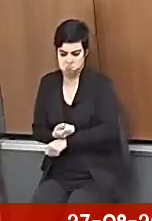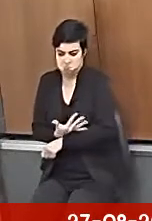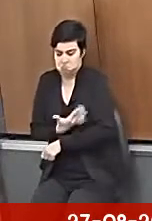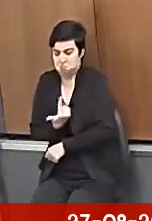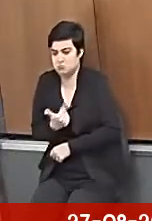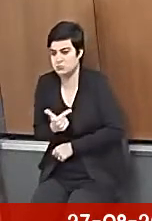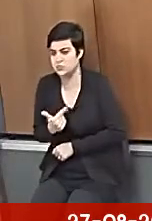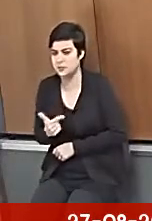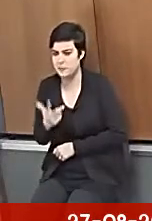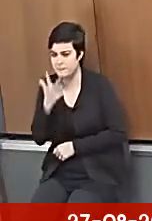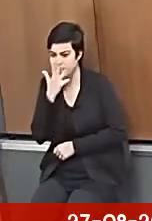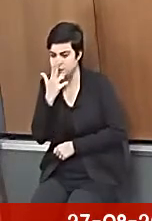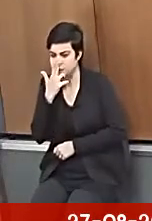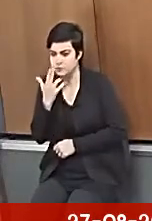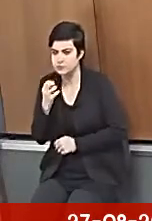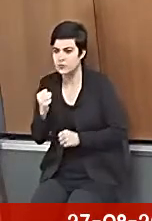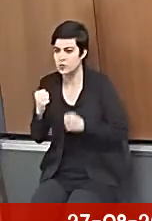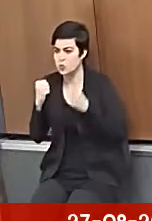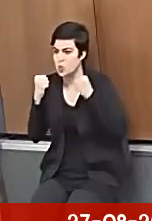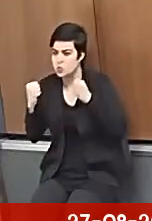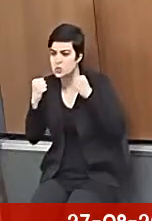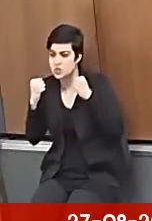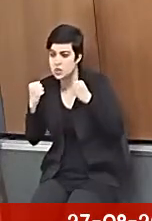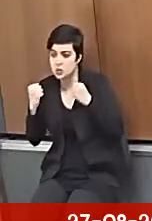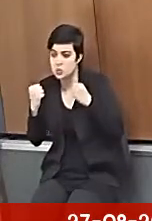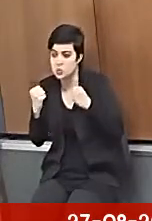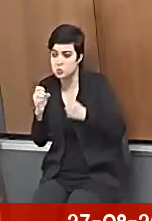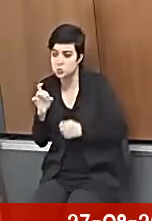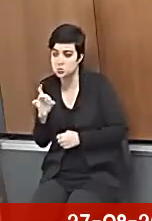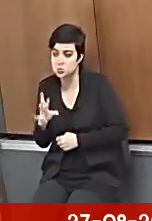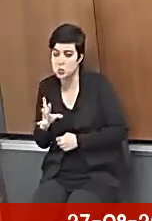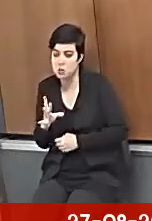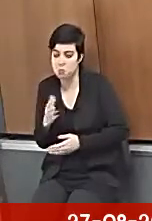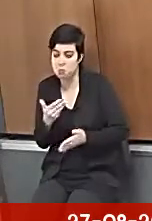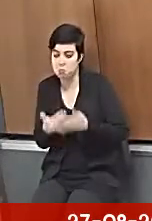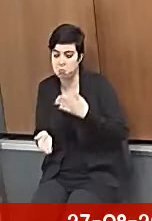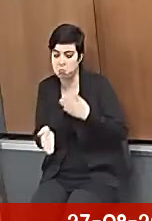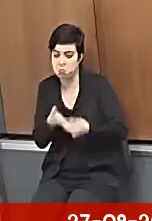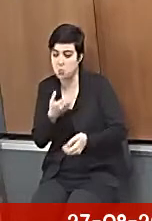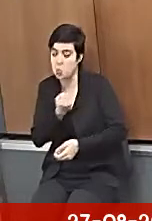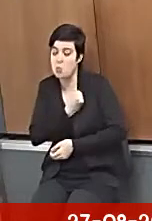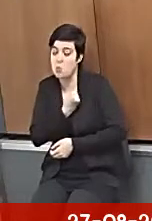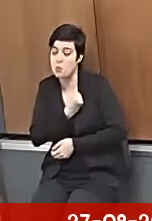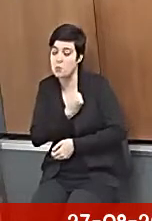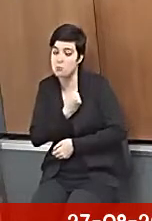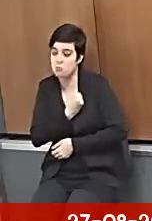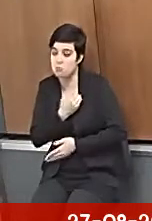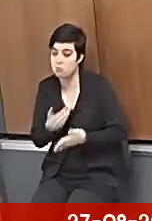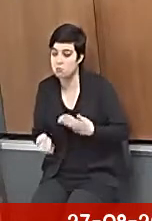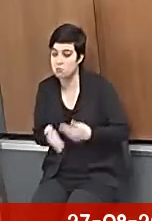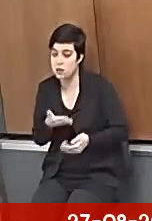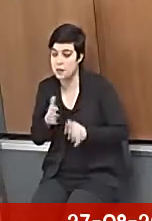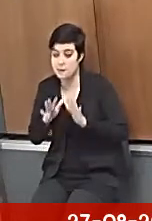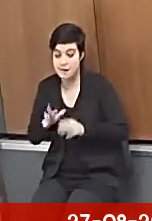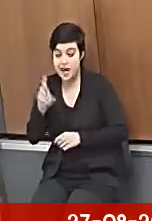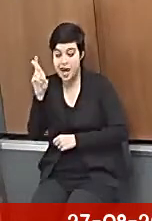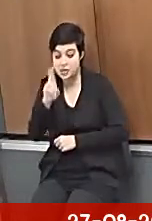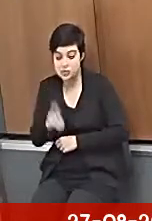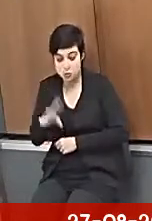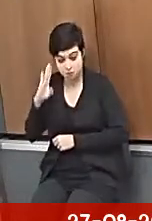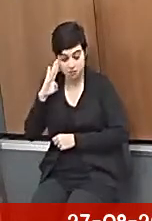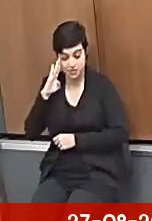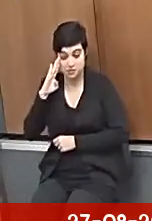que o torcedor ele é apenas um número ele não é a razão principal da minas arena